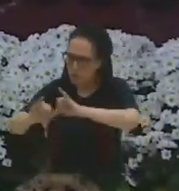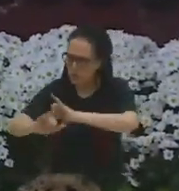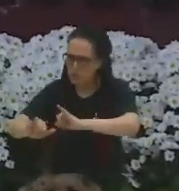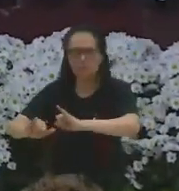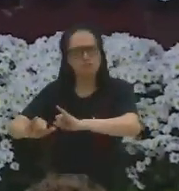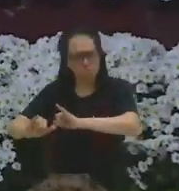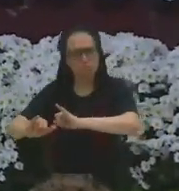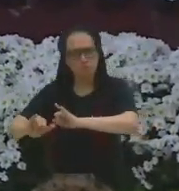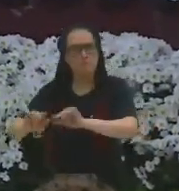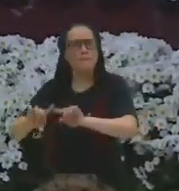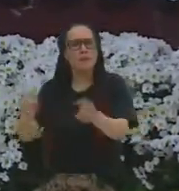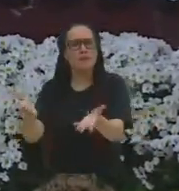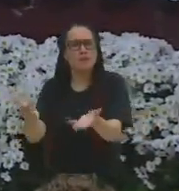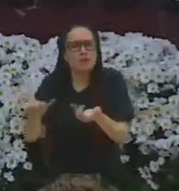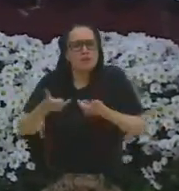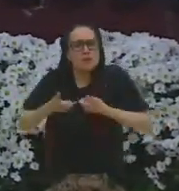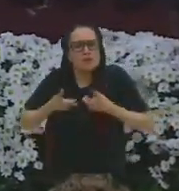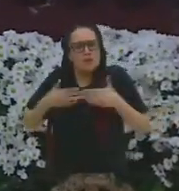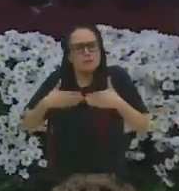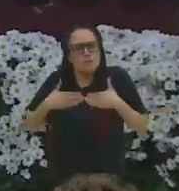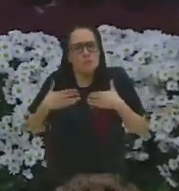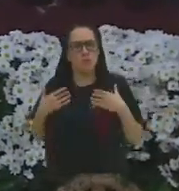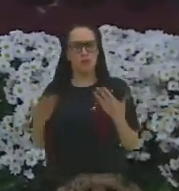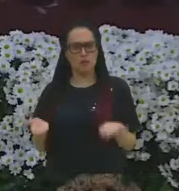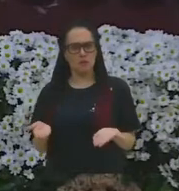pegar assim.